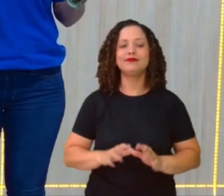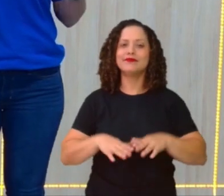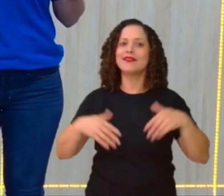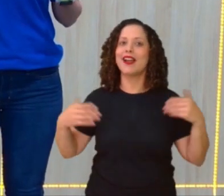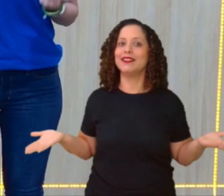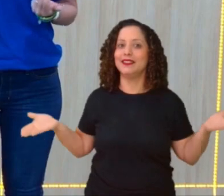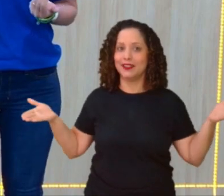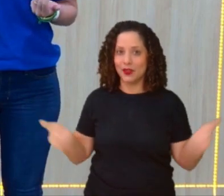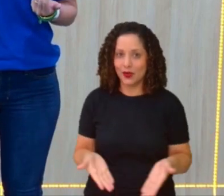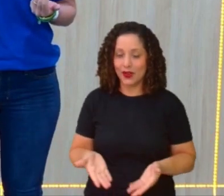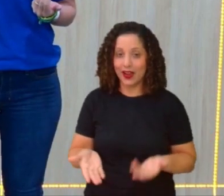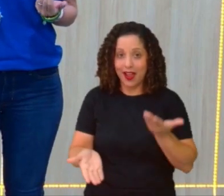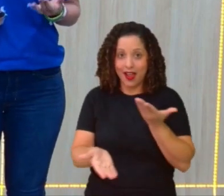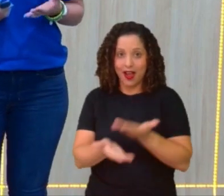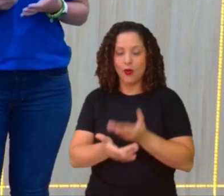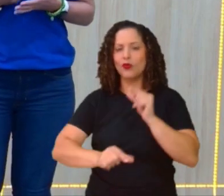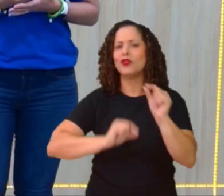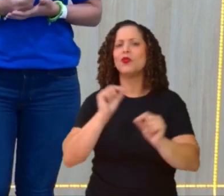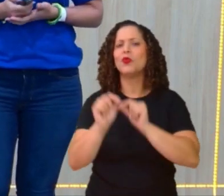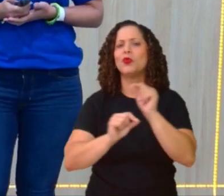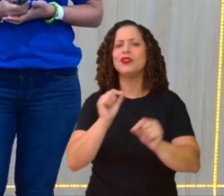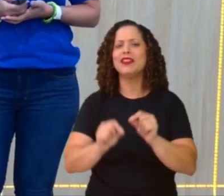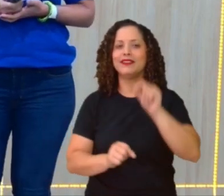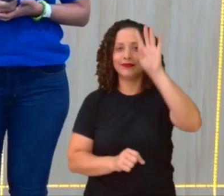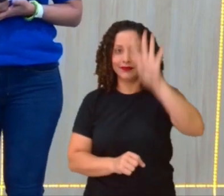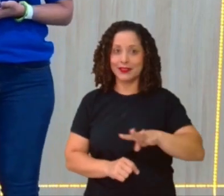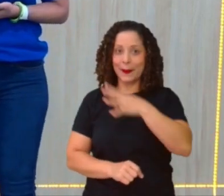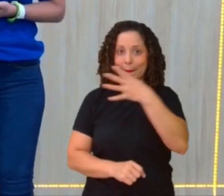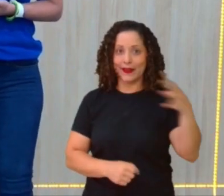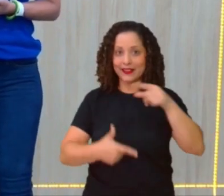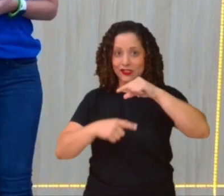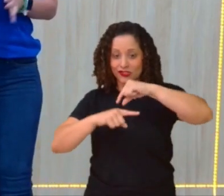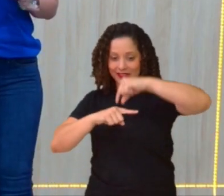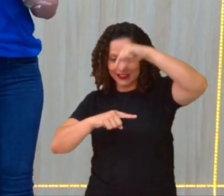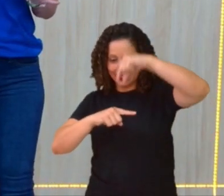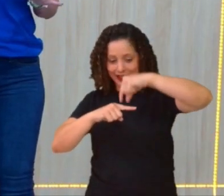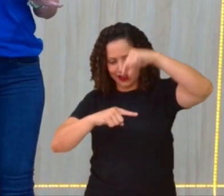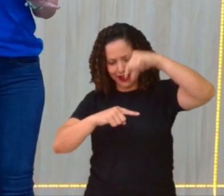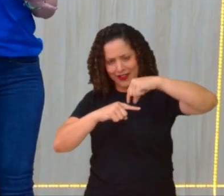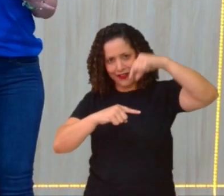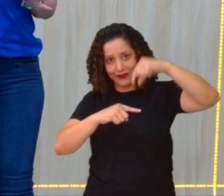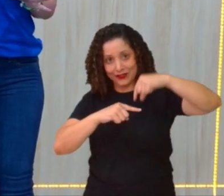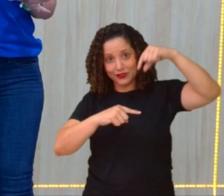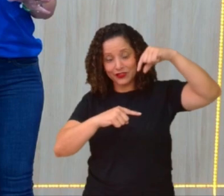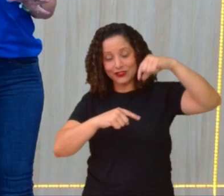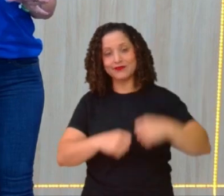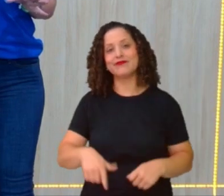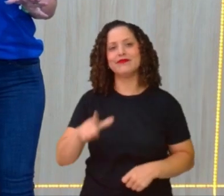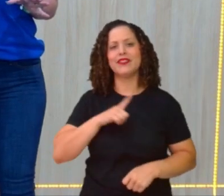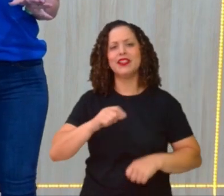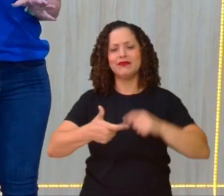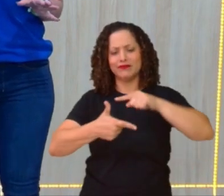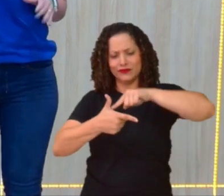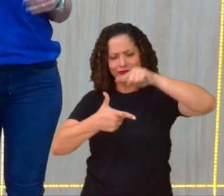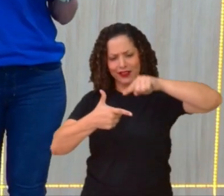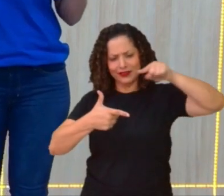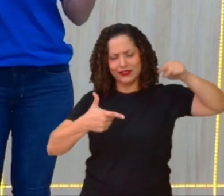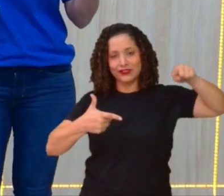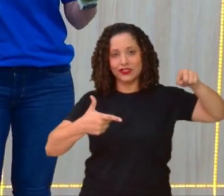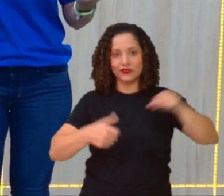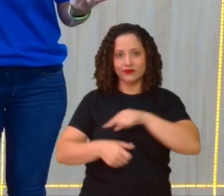turminha, nossa aula vai falar sobre gráfico e tabela, né? Na unidade temática Estatística e Probabilidade.